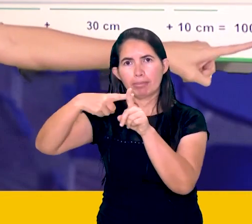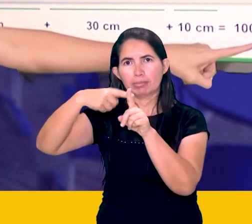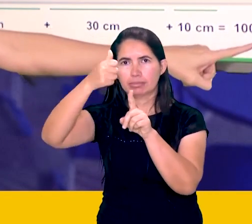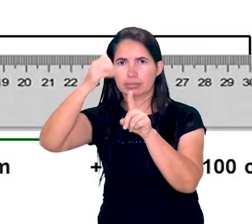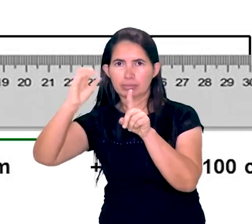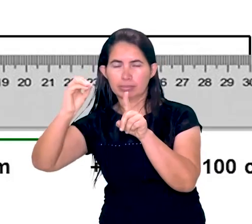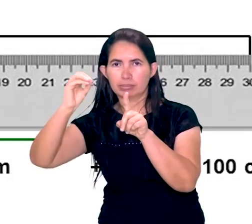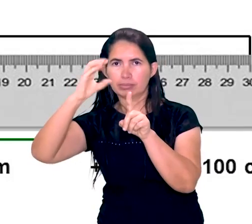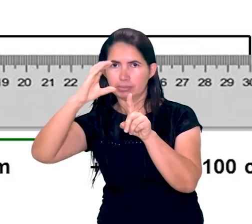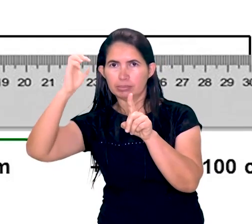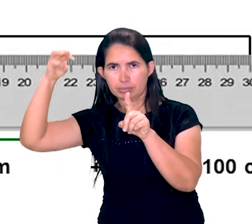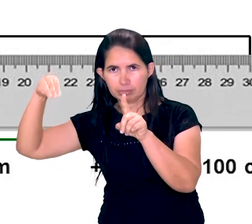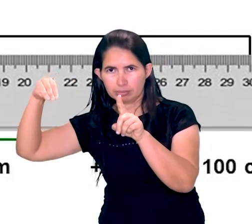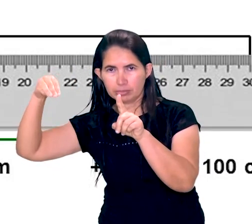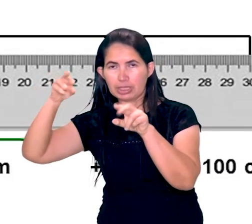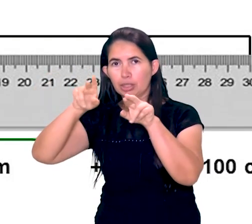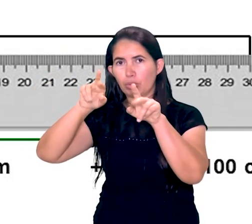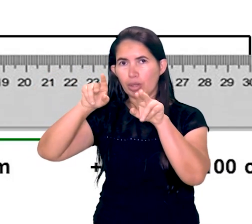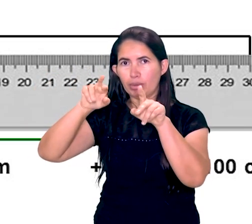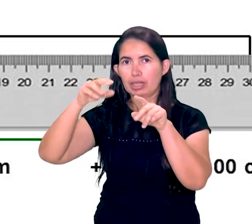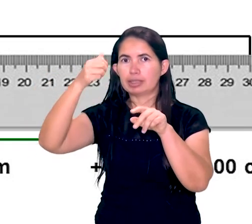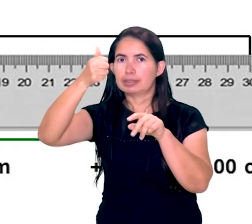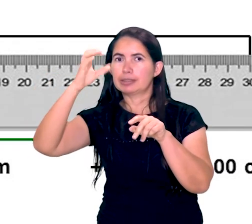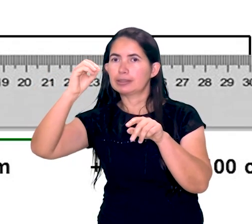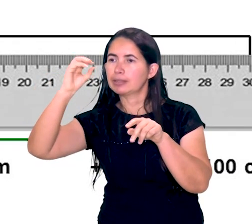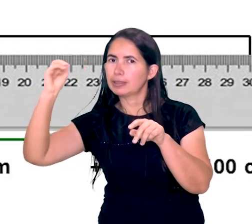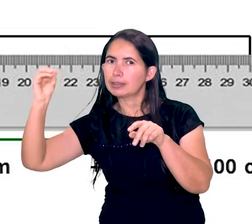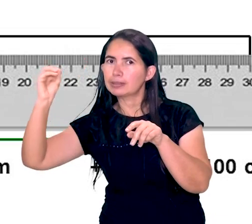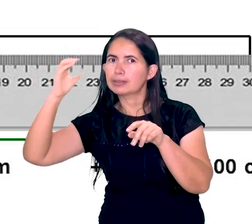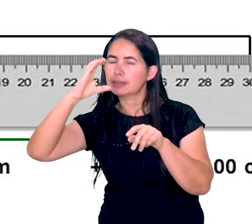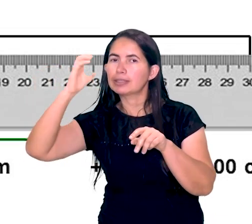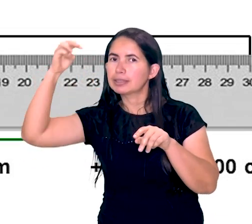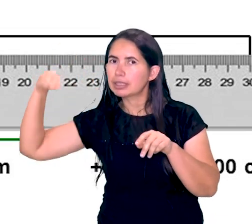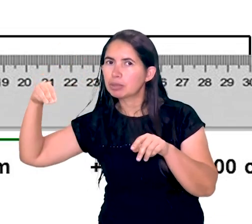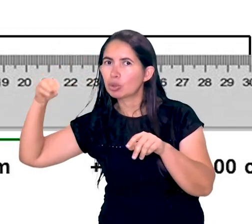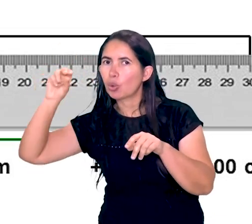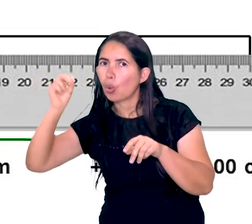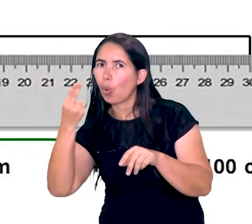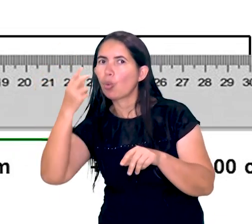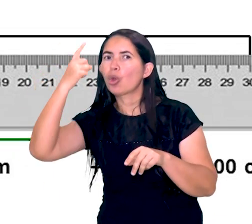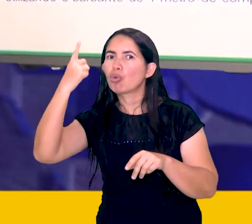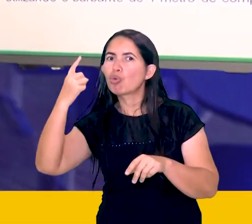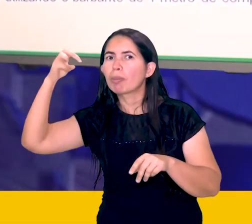a 100 centímetros, ou 1 metro, certo?